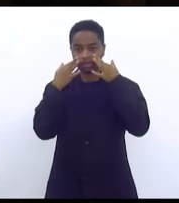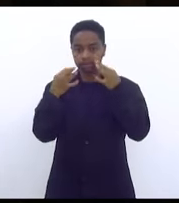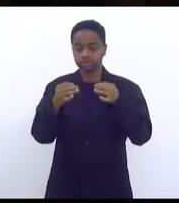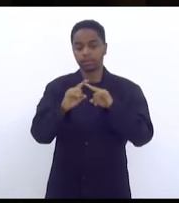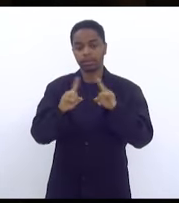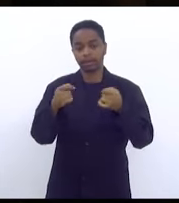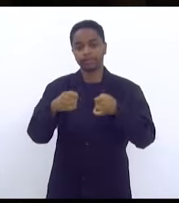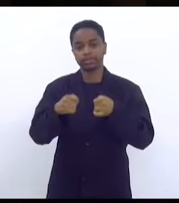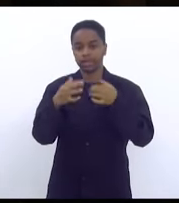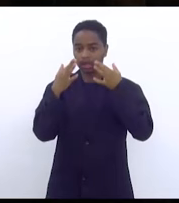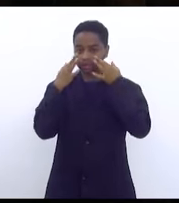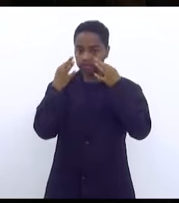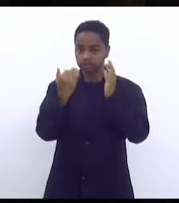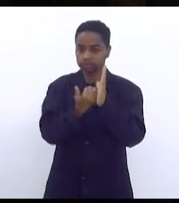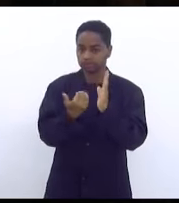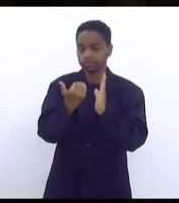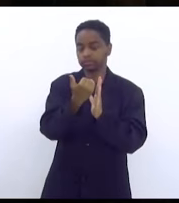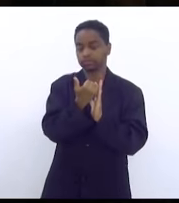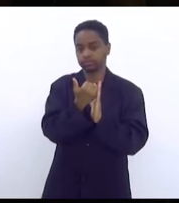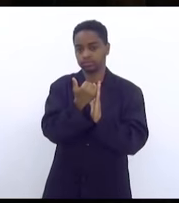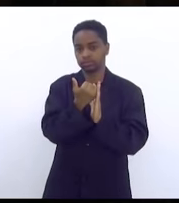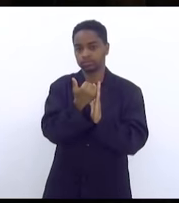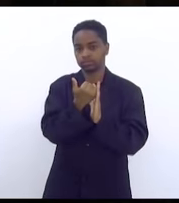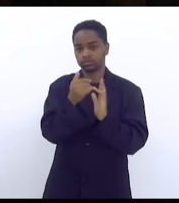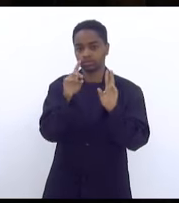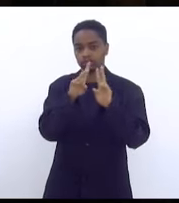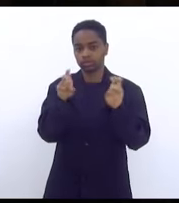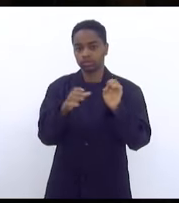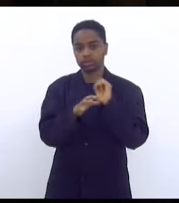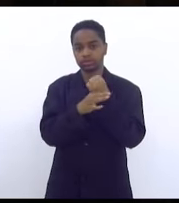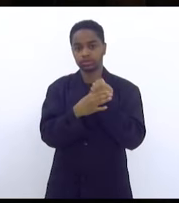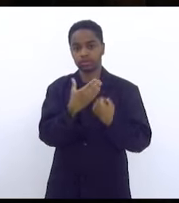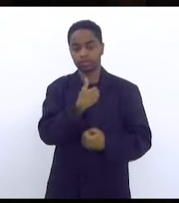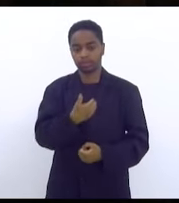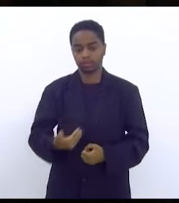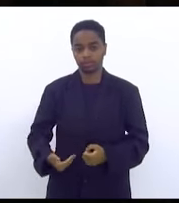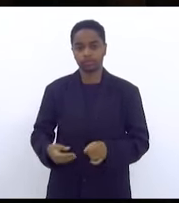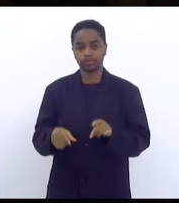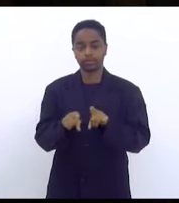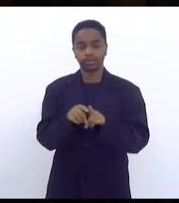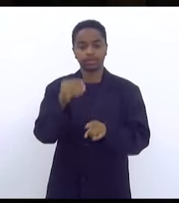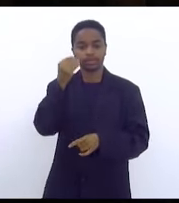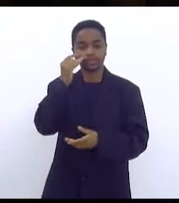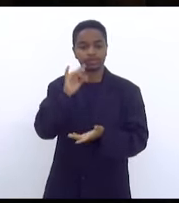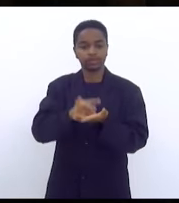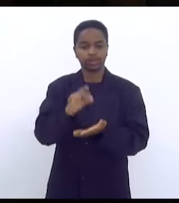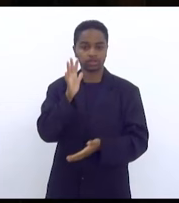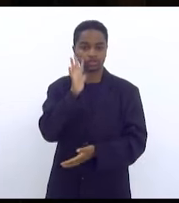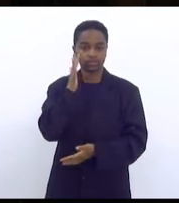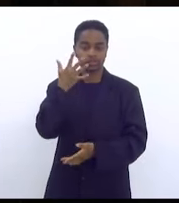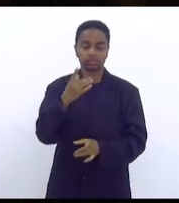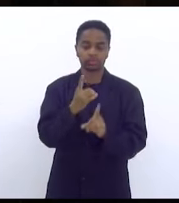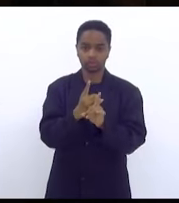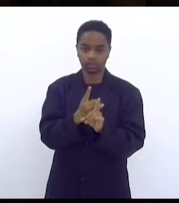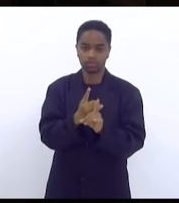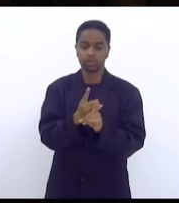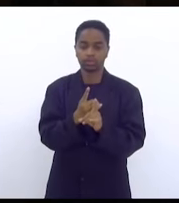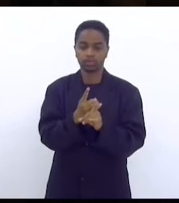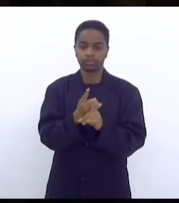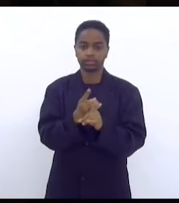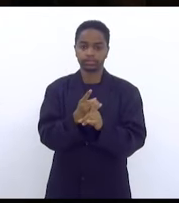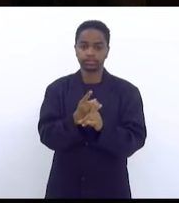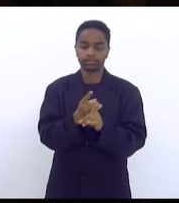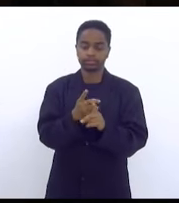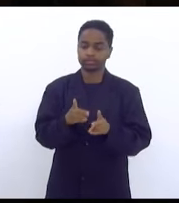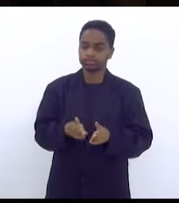ter uma atenção maior na questão da segurança pública para buscar, de fato, uma solução em